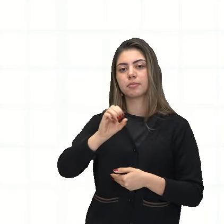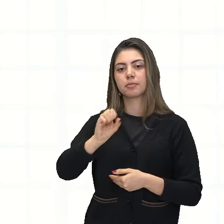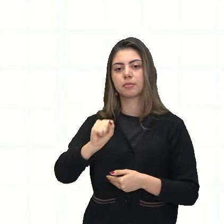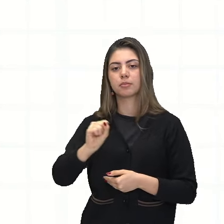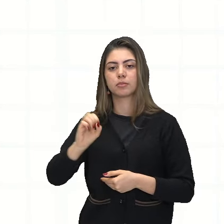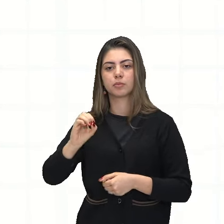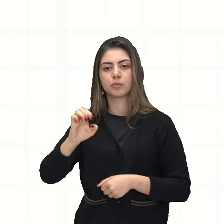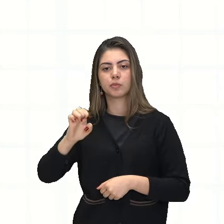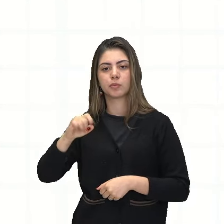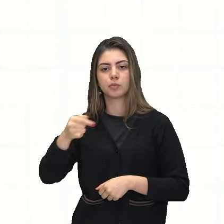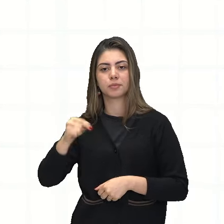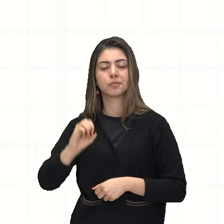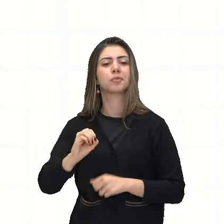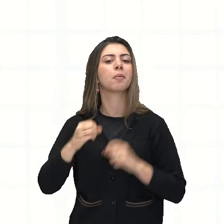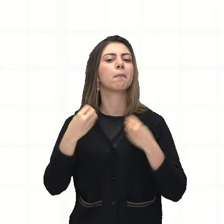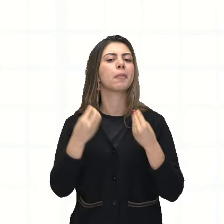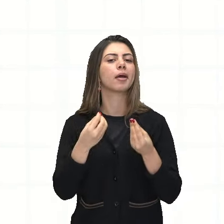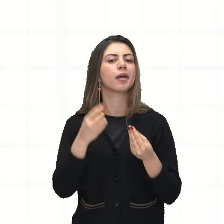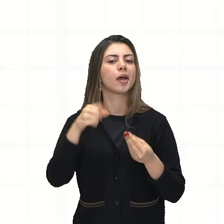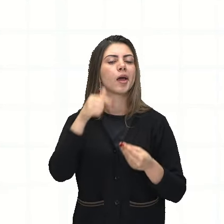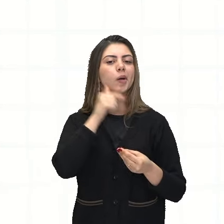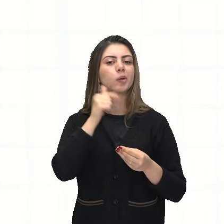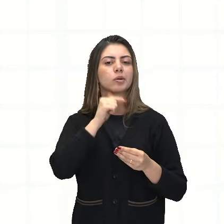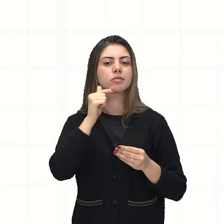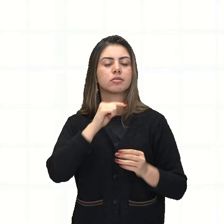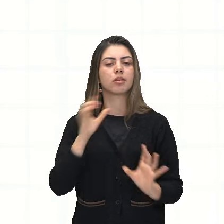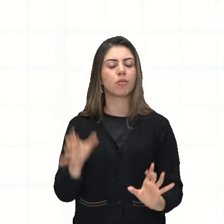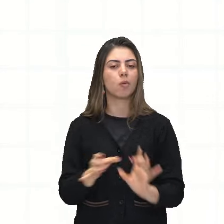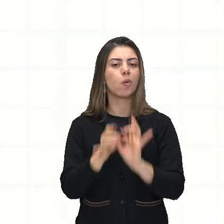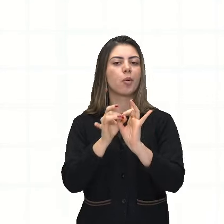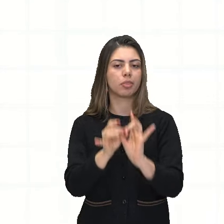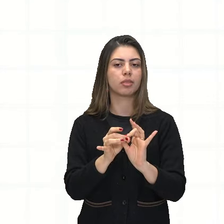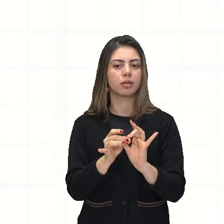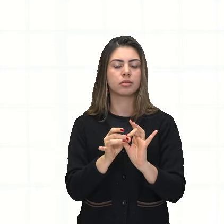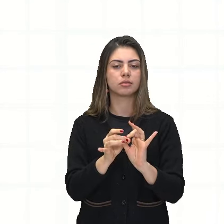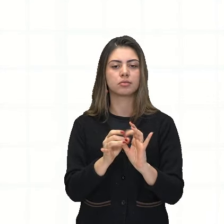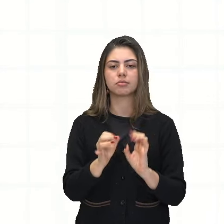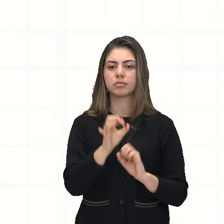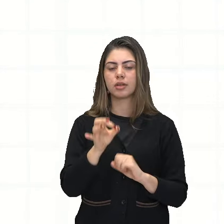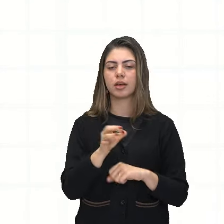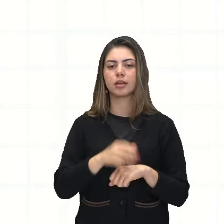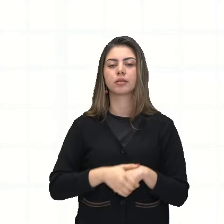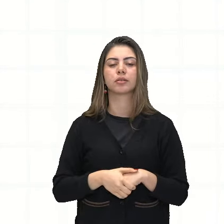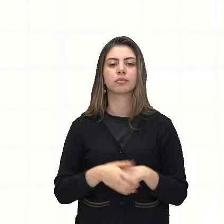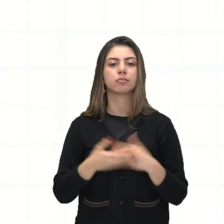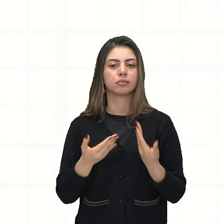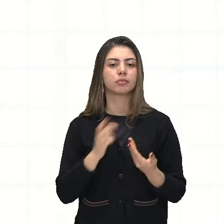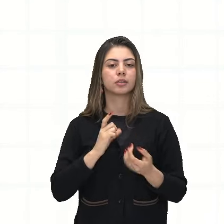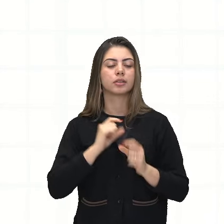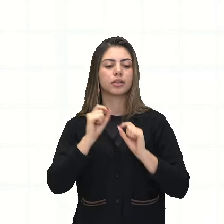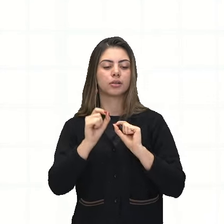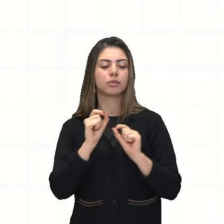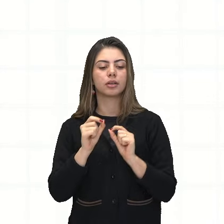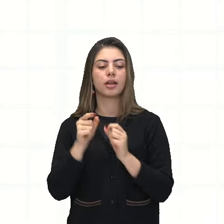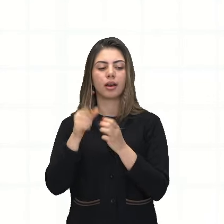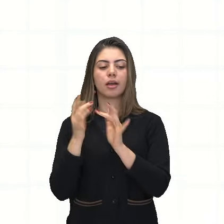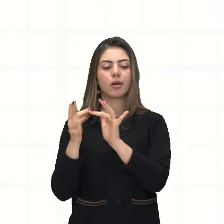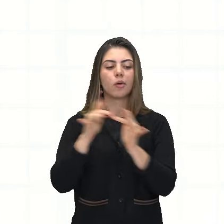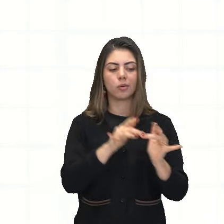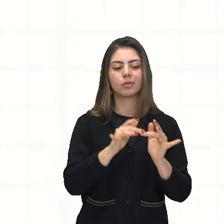para estabelecer conexões, ligações que têm sentido,